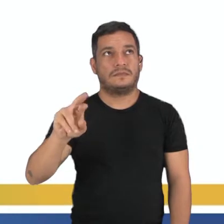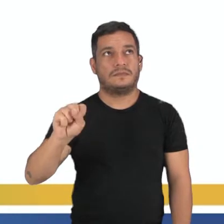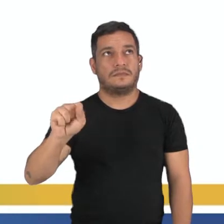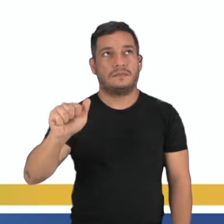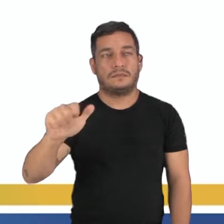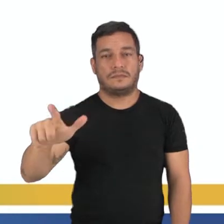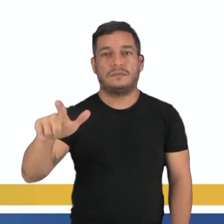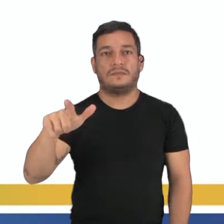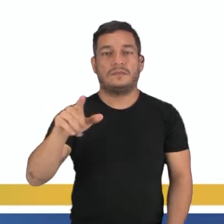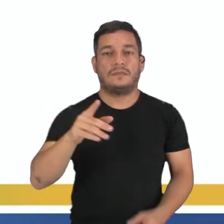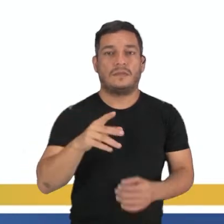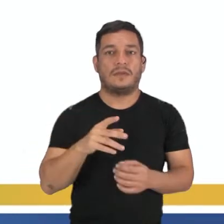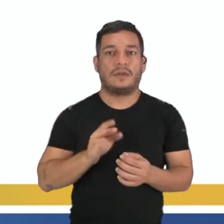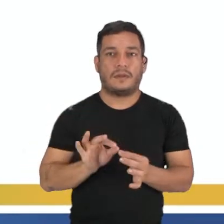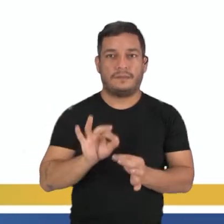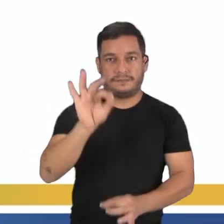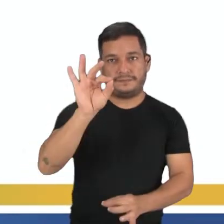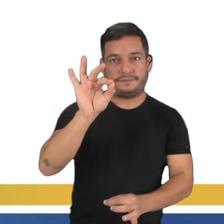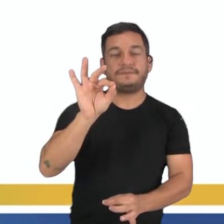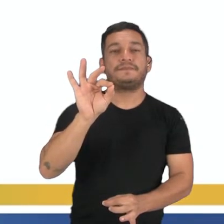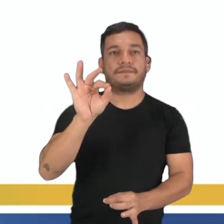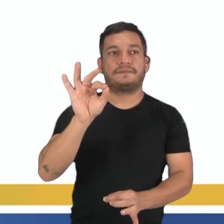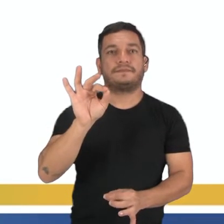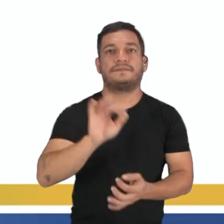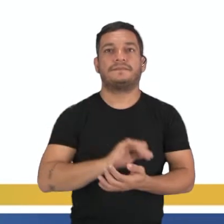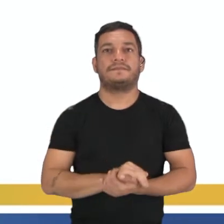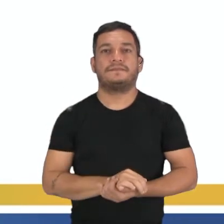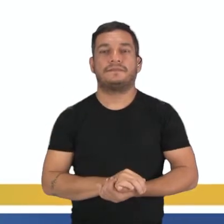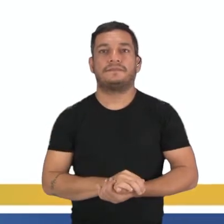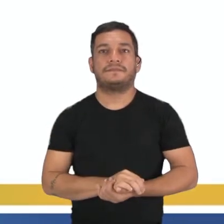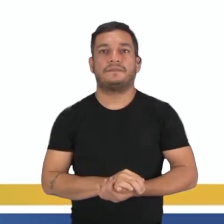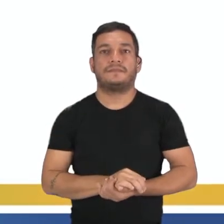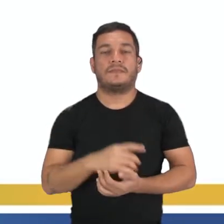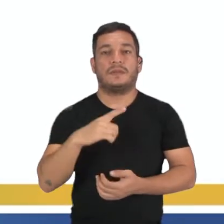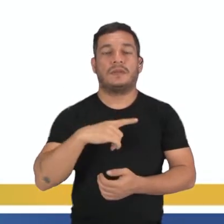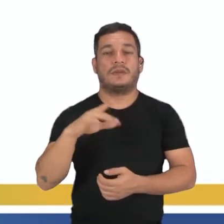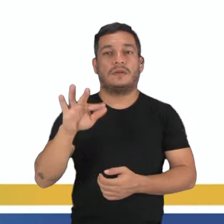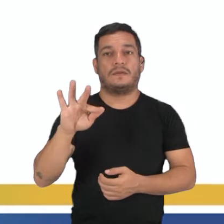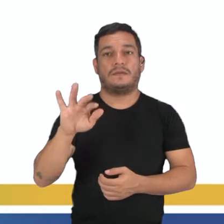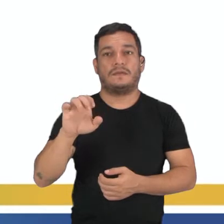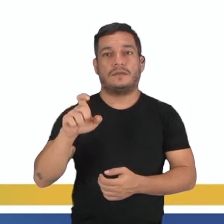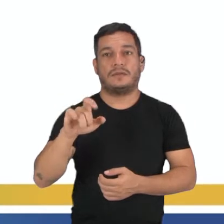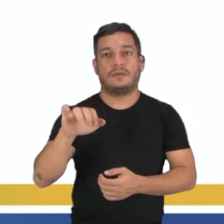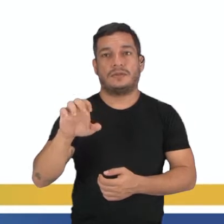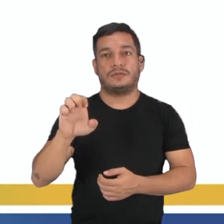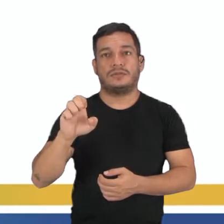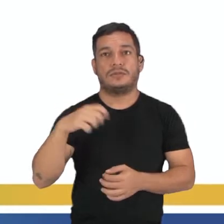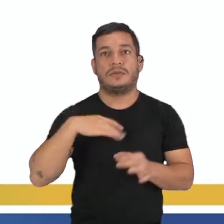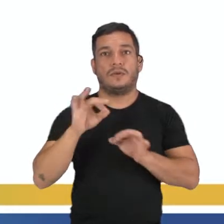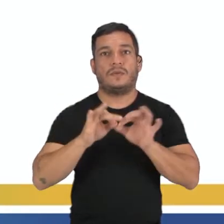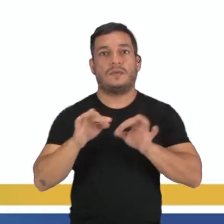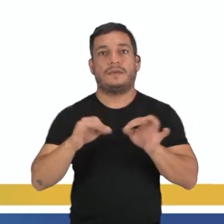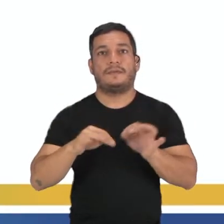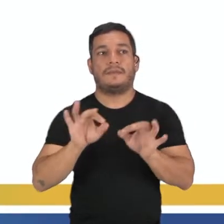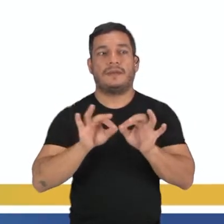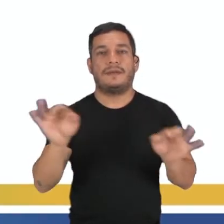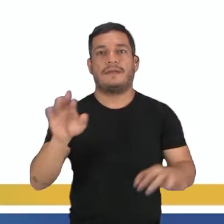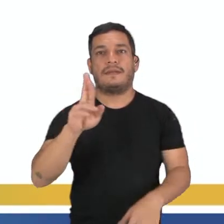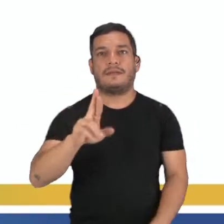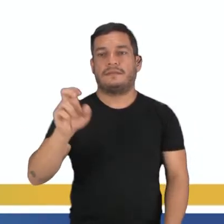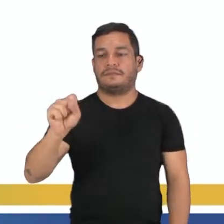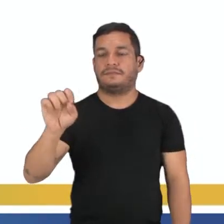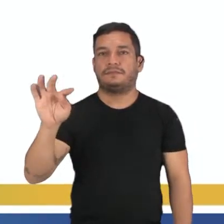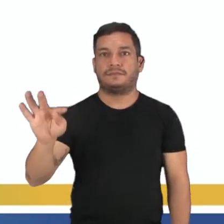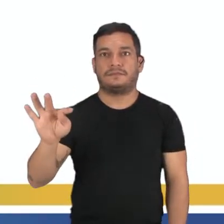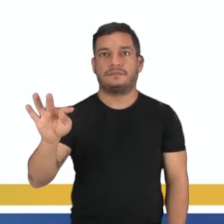cortando, todo esse feixe aí de retas paralelas. Então, o feixe ele é formado, como eu falei, pelas retas R, S e T, e